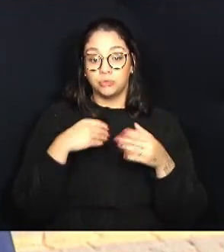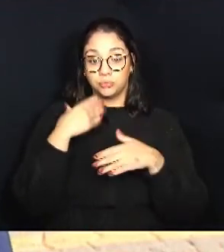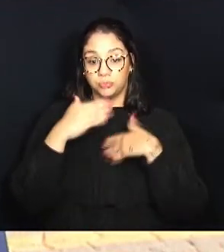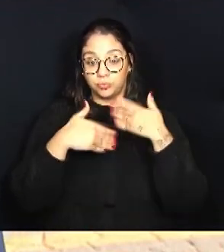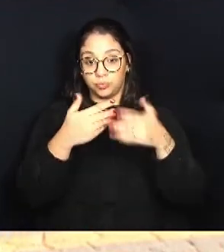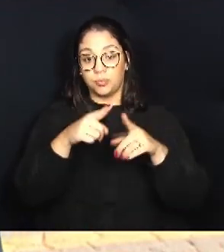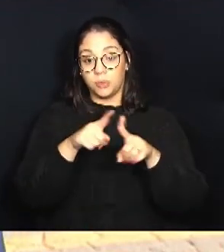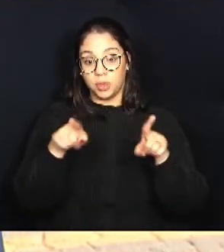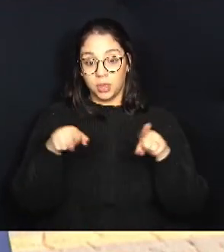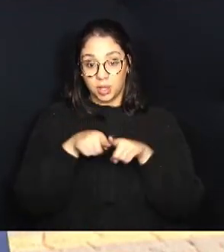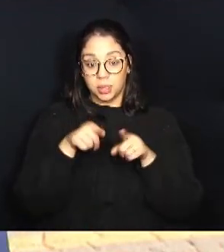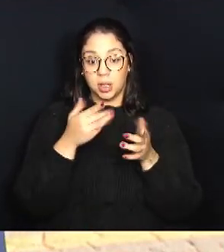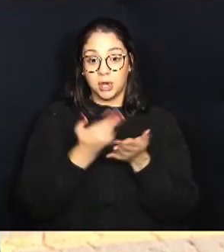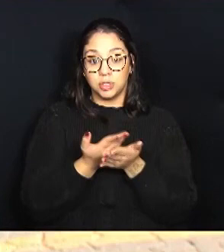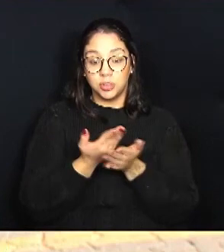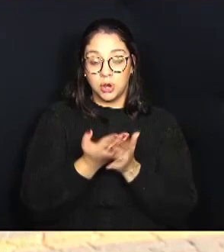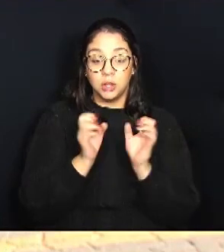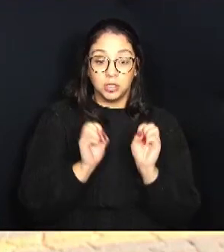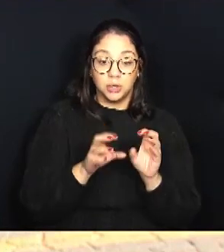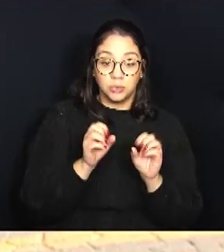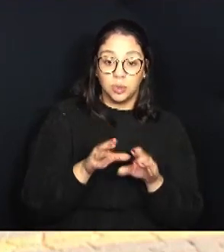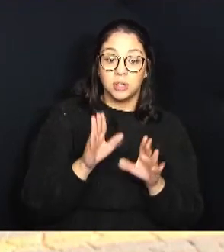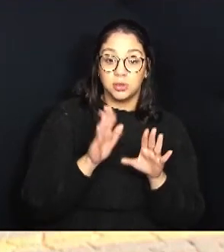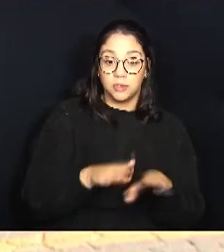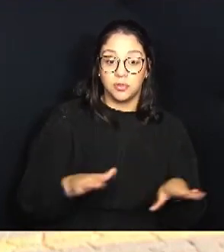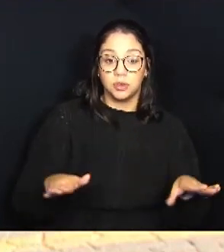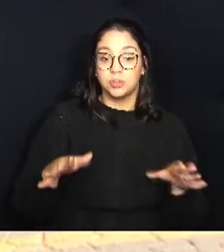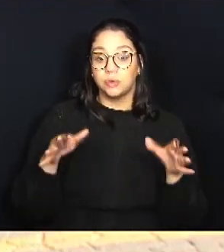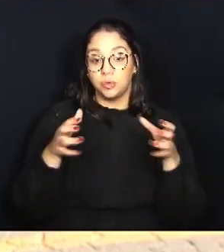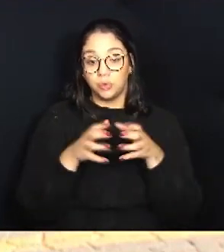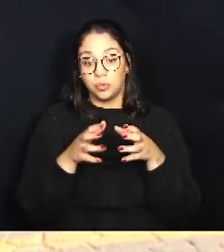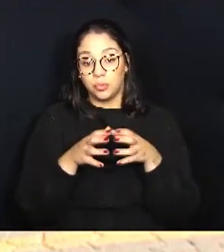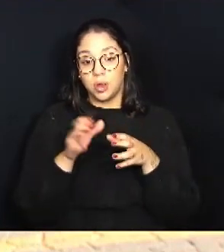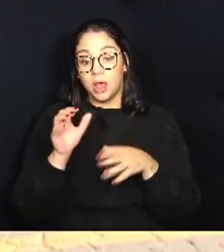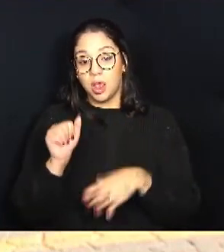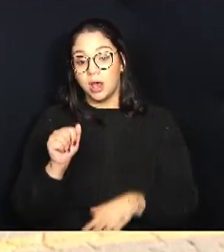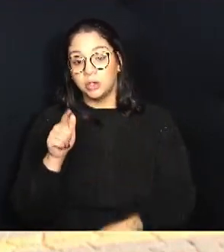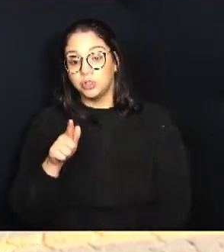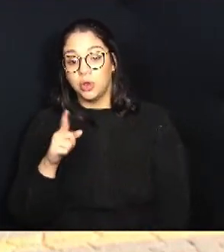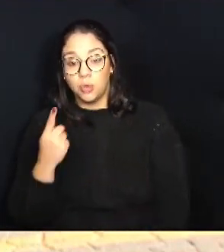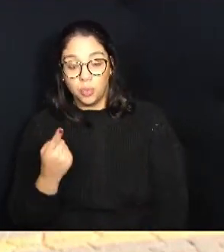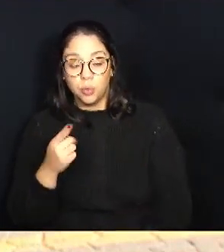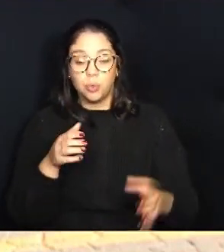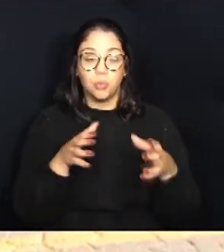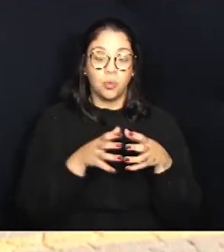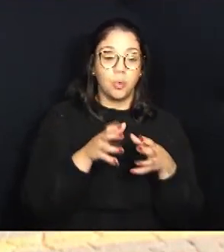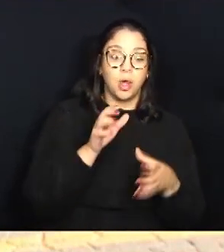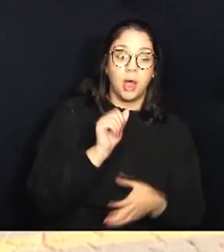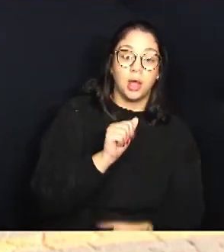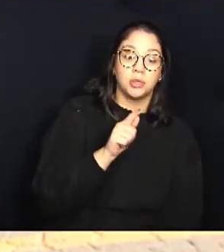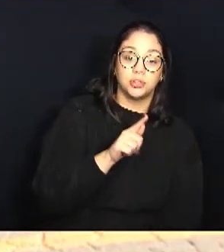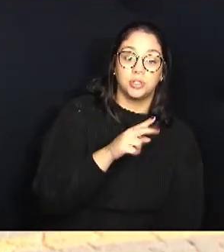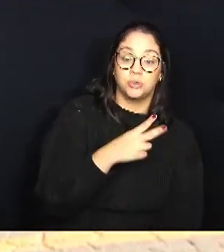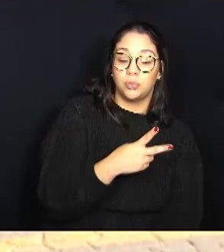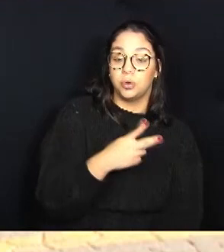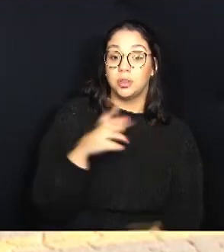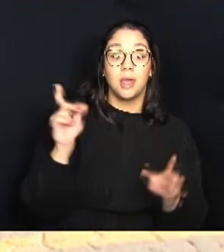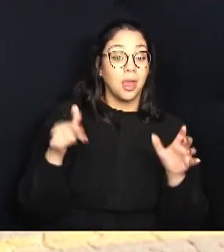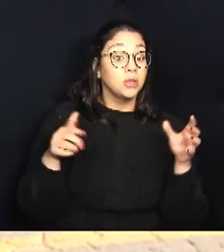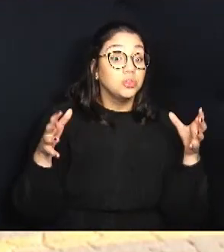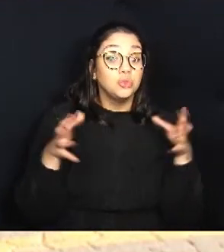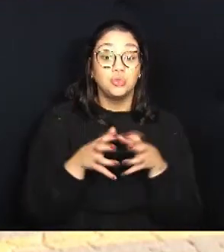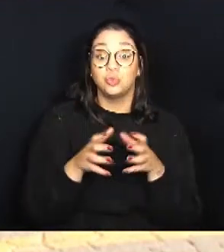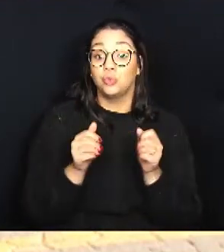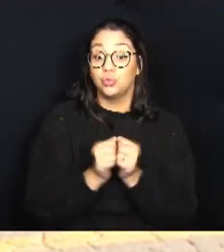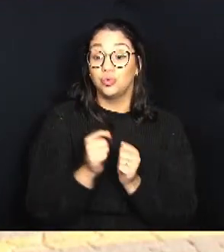sala de aula da educação infantil, nos agrupamentos AG1, AG2, é de forma conjunta. Não tem como um profissional